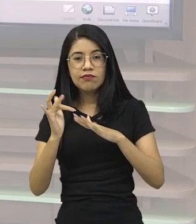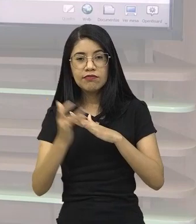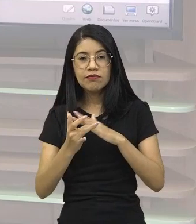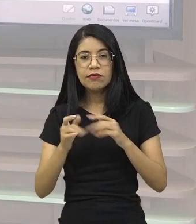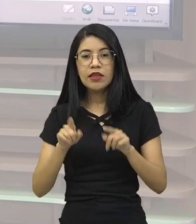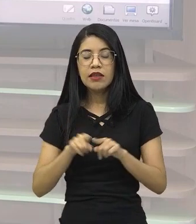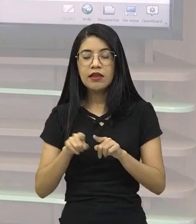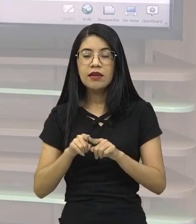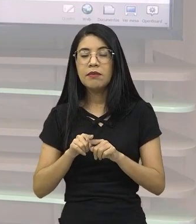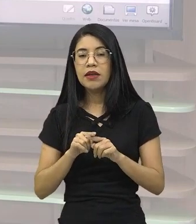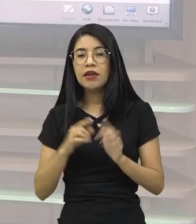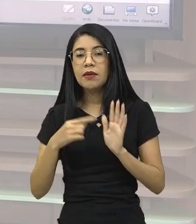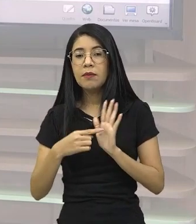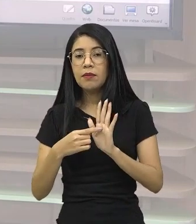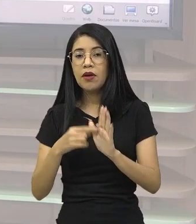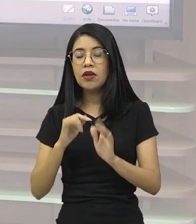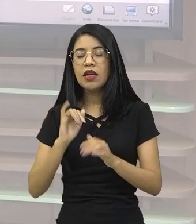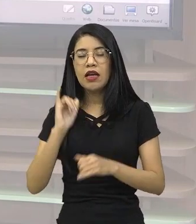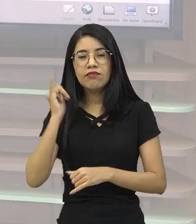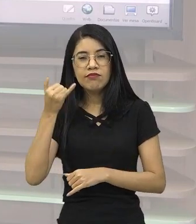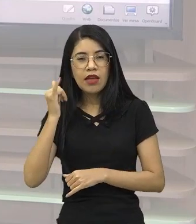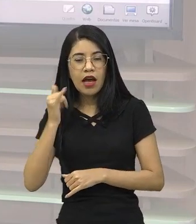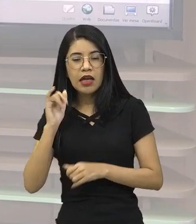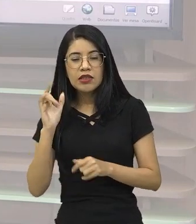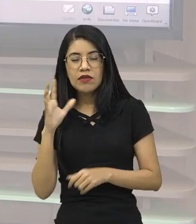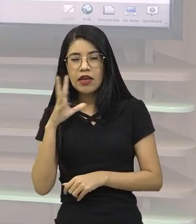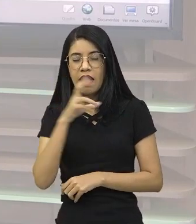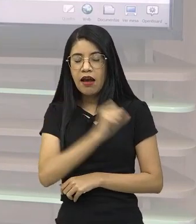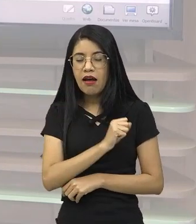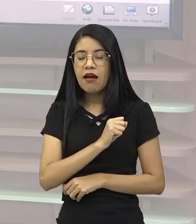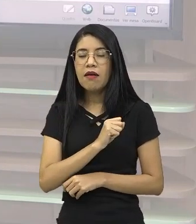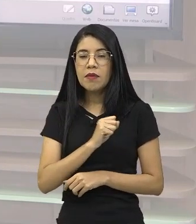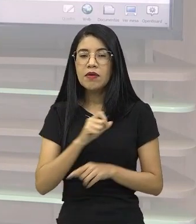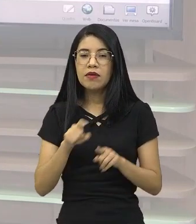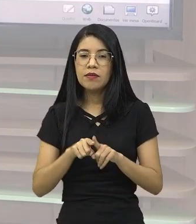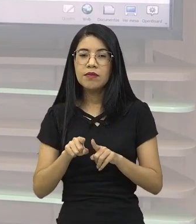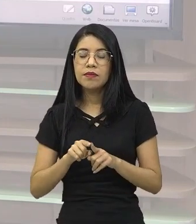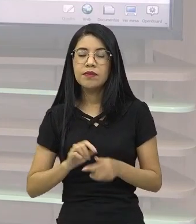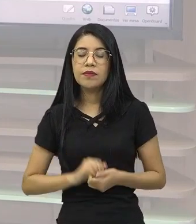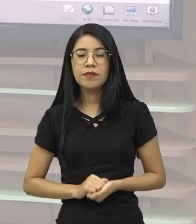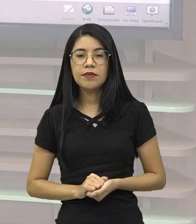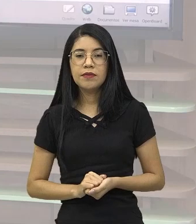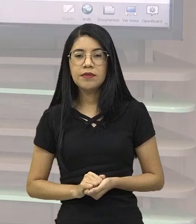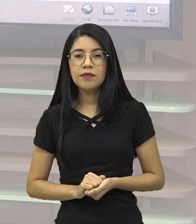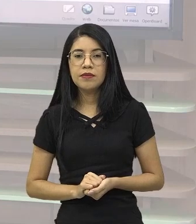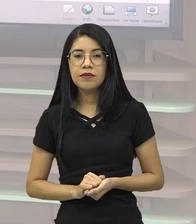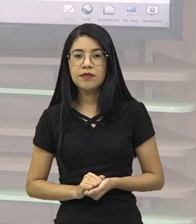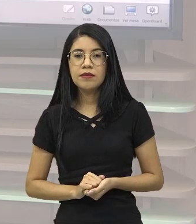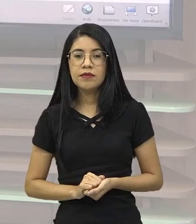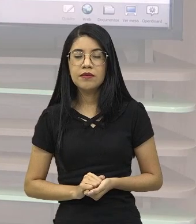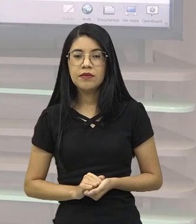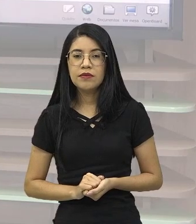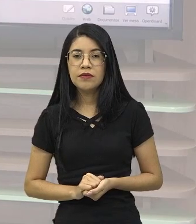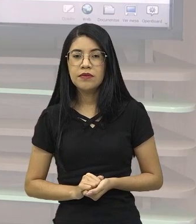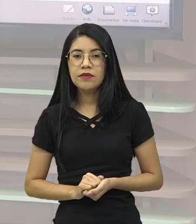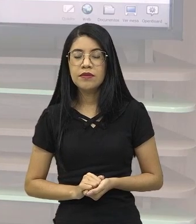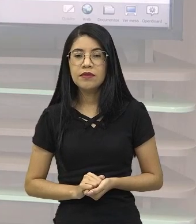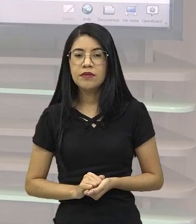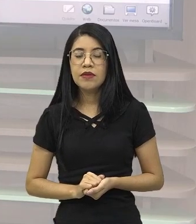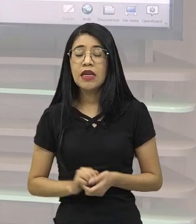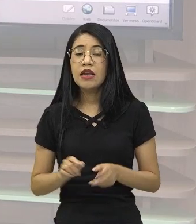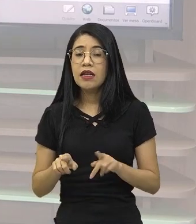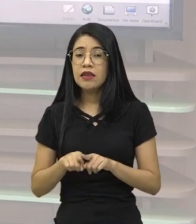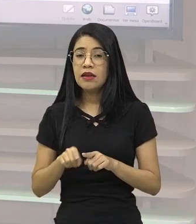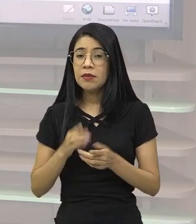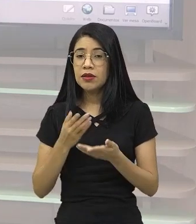nos remete essa narratividade, essa brevidade, essa concisão, certo? Você entendeu? Entendeu também